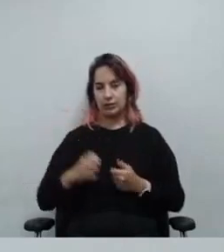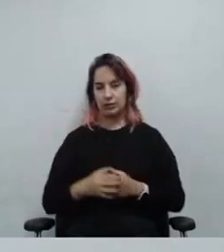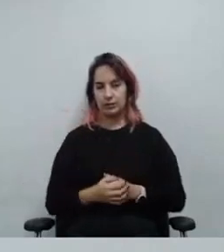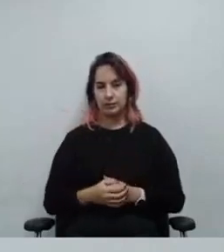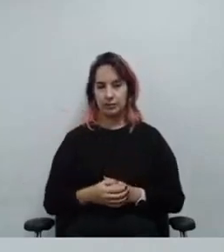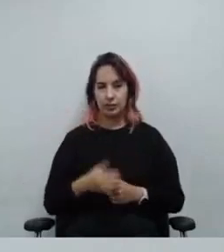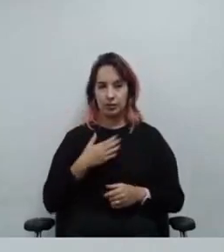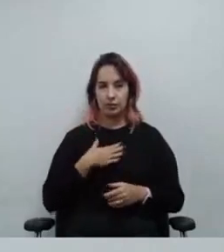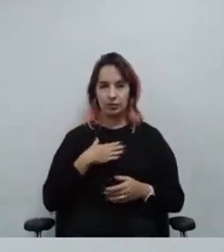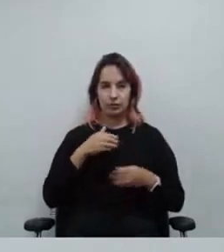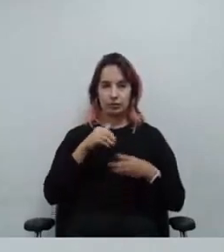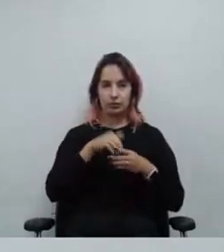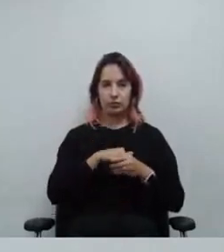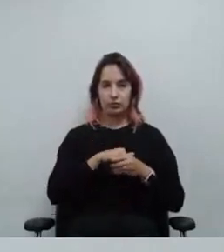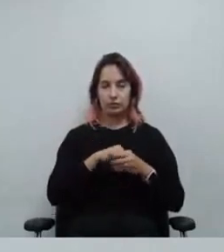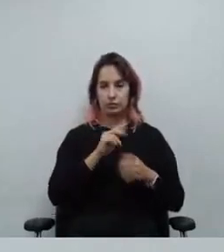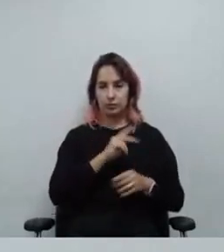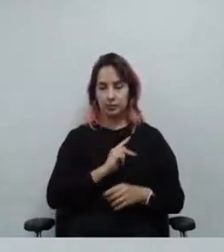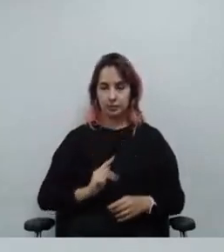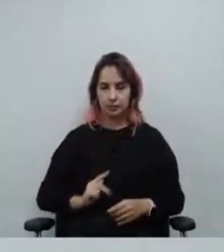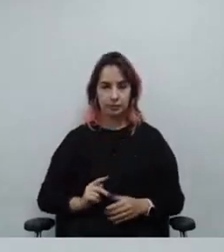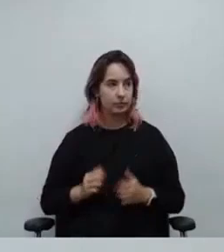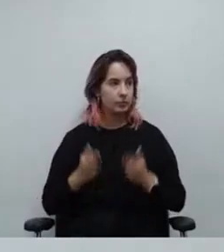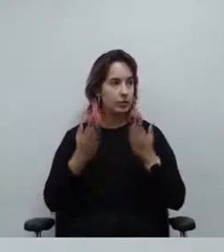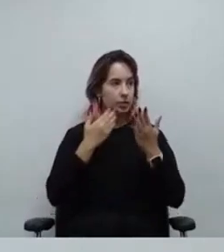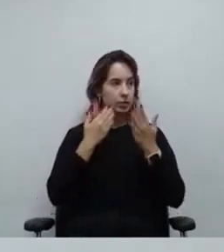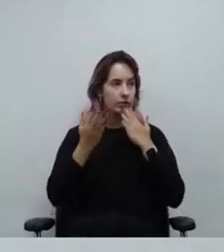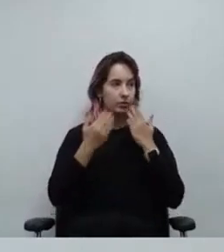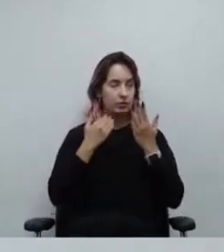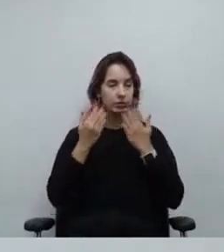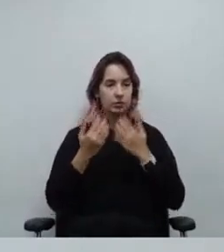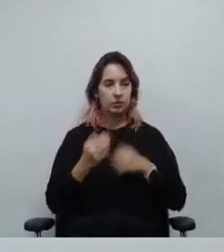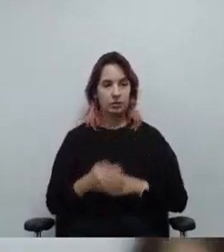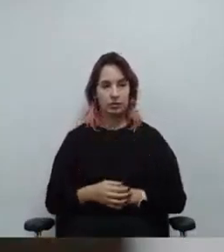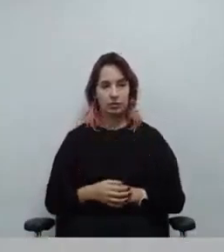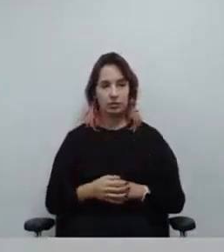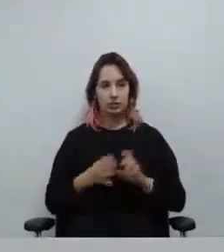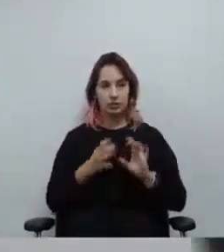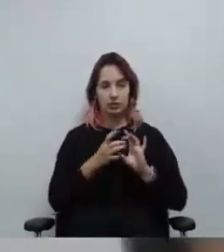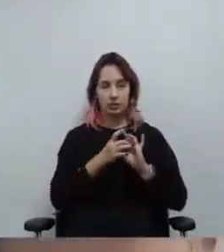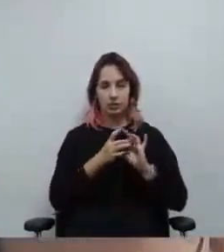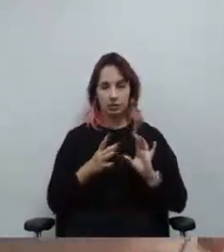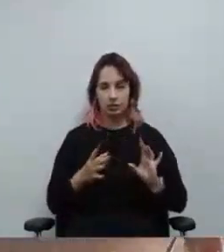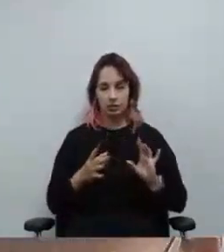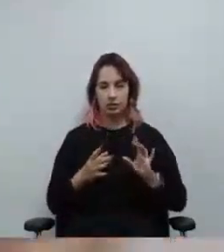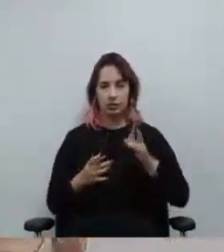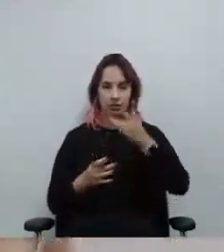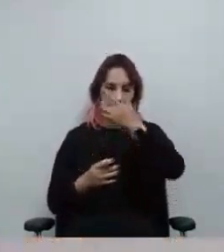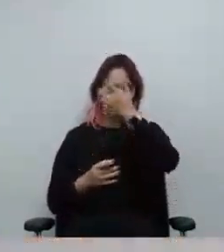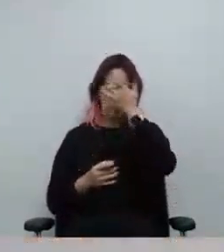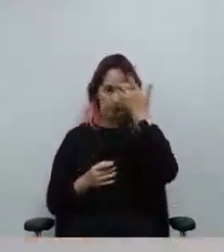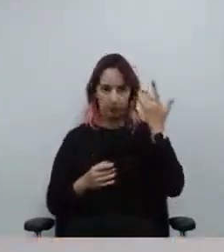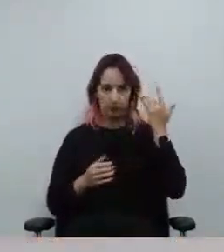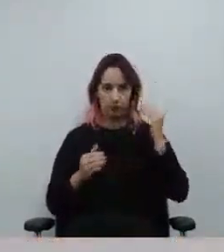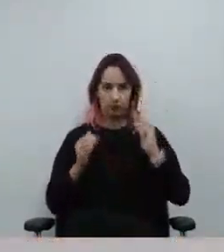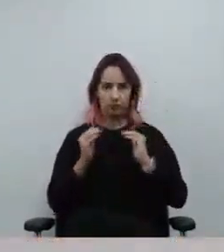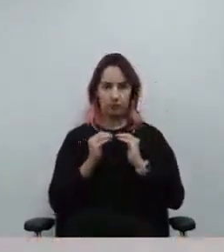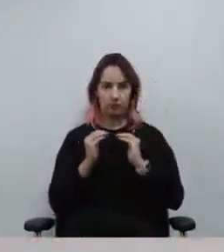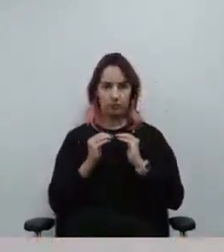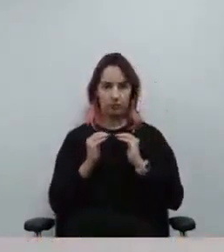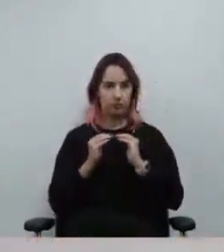voto, presidente. Em discussão, em deliberação, aqueles que concordam com o senhor Rafael Camarão?